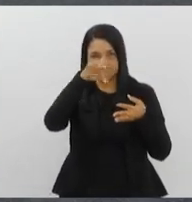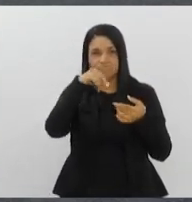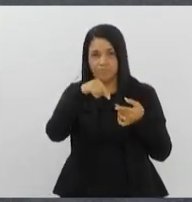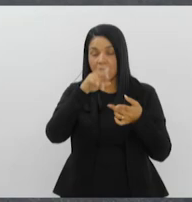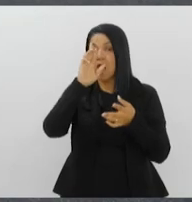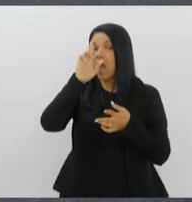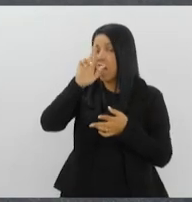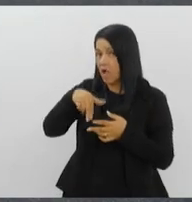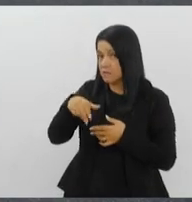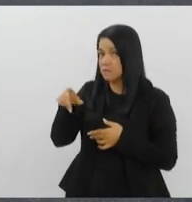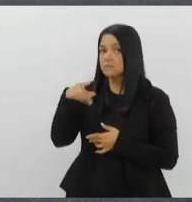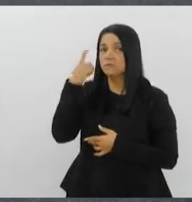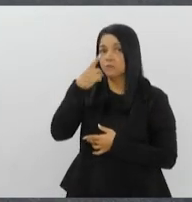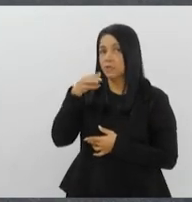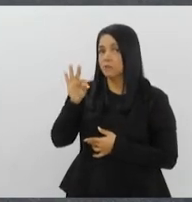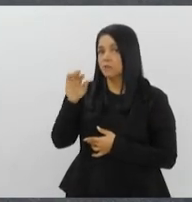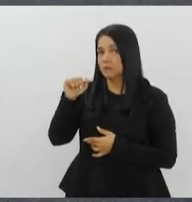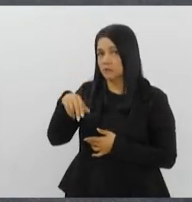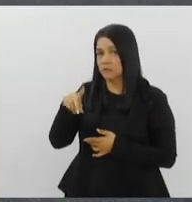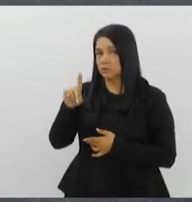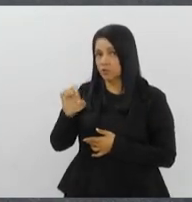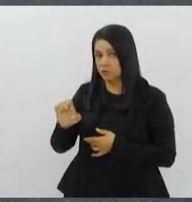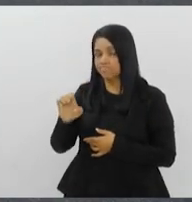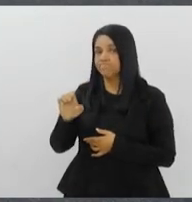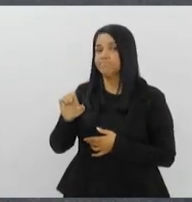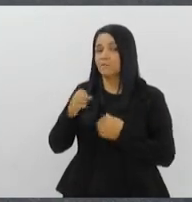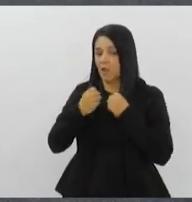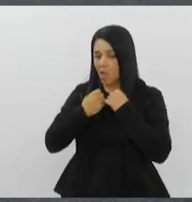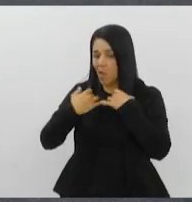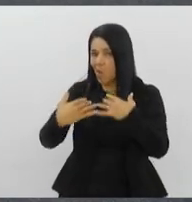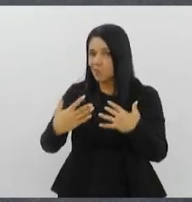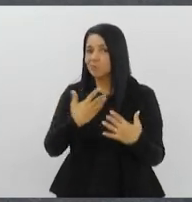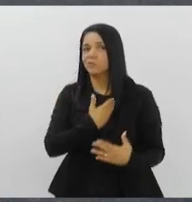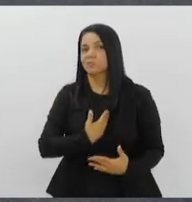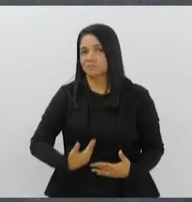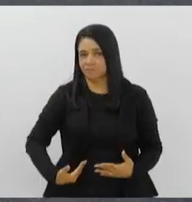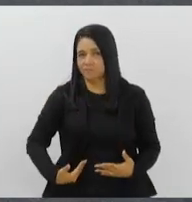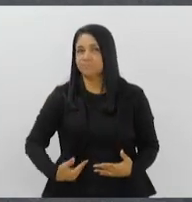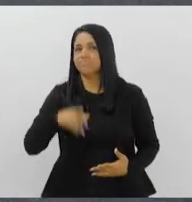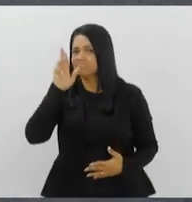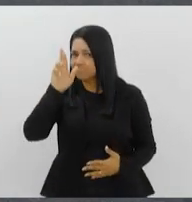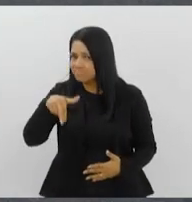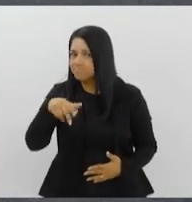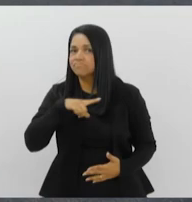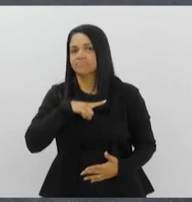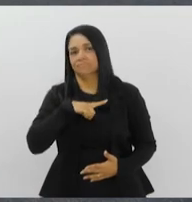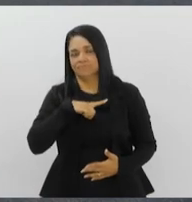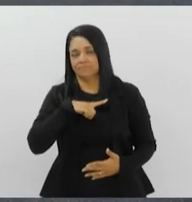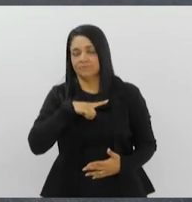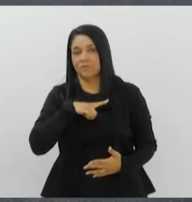deputado Tande, de fazer essa audiência pública, porque esse